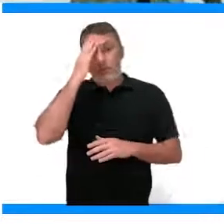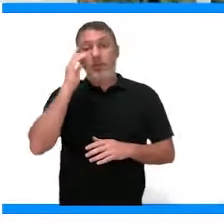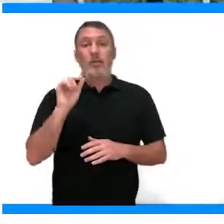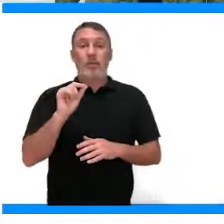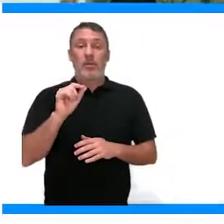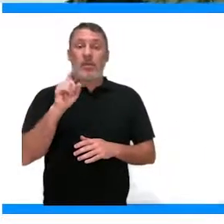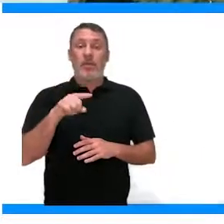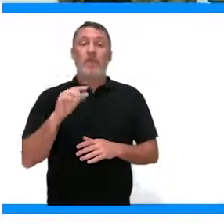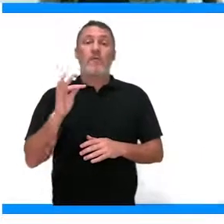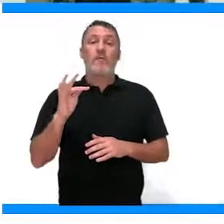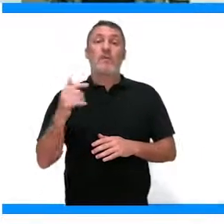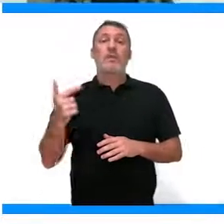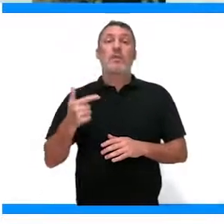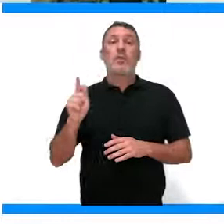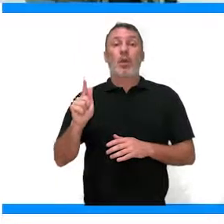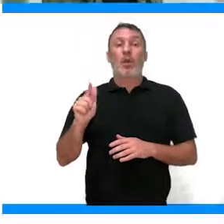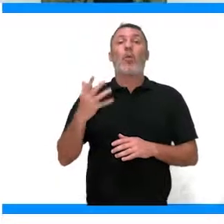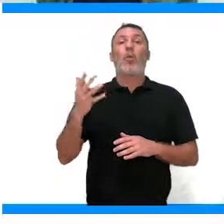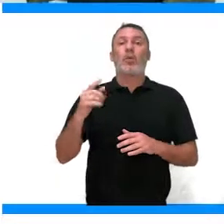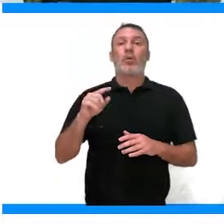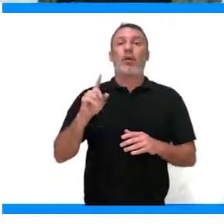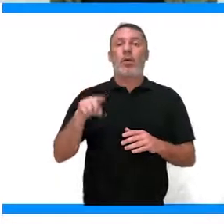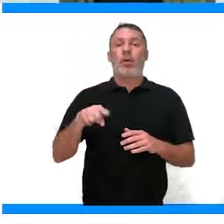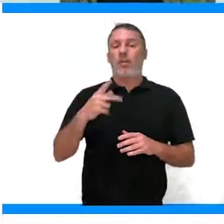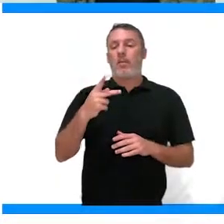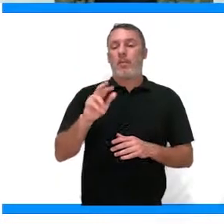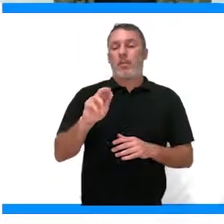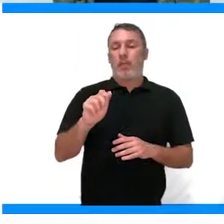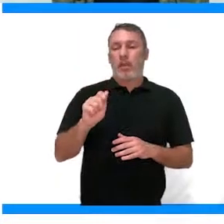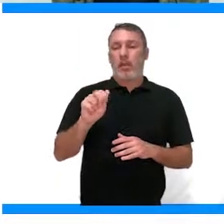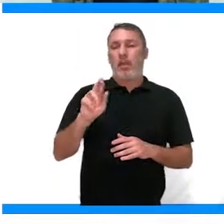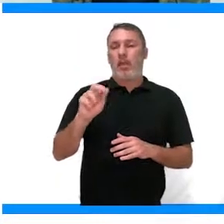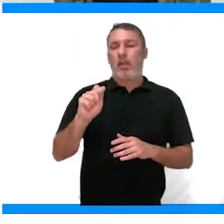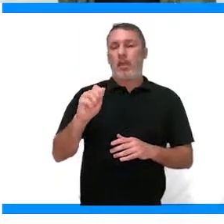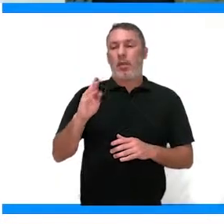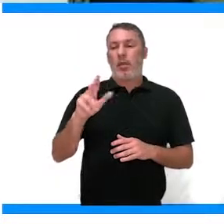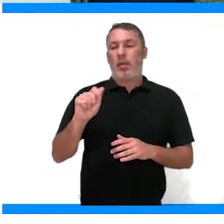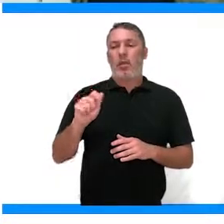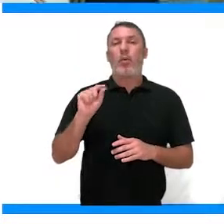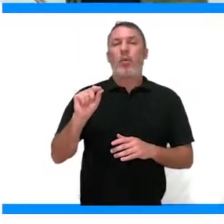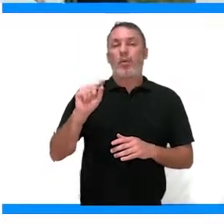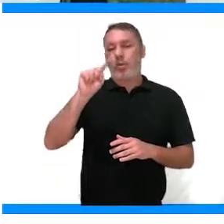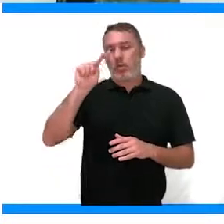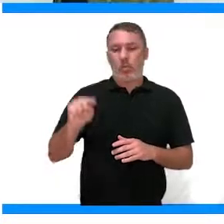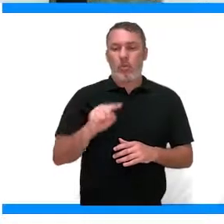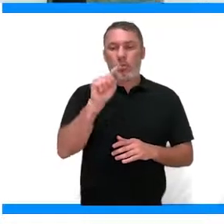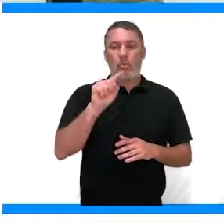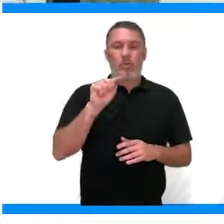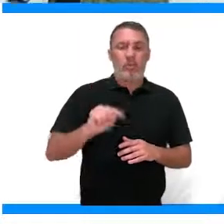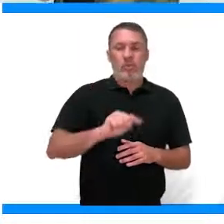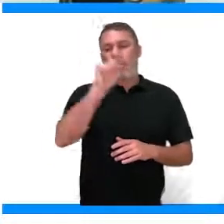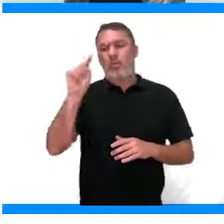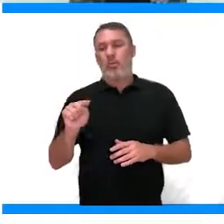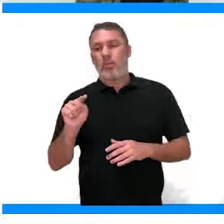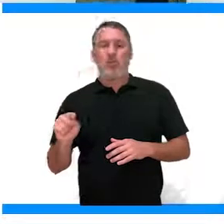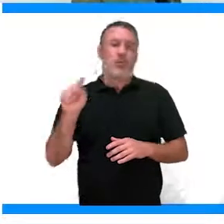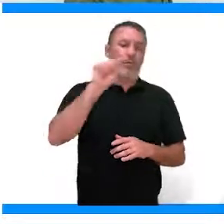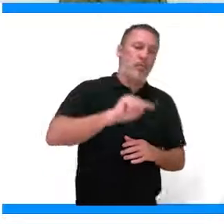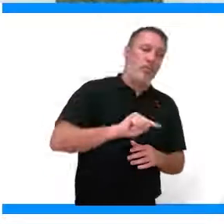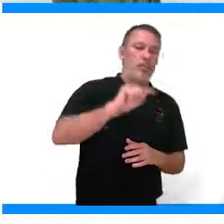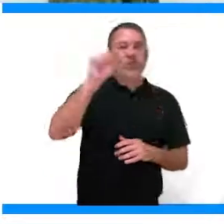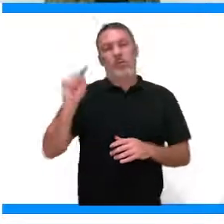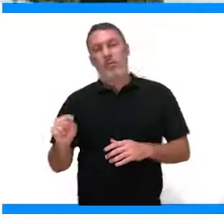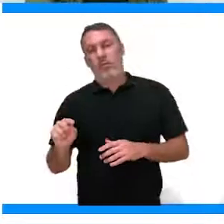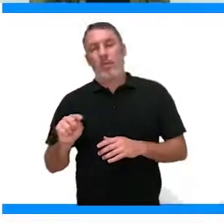tem que saber que o gráfico da função do segundo grau é uma parábola, né? Voltada para cima, quando A é positivo,